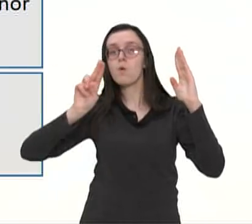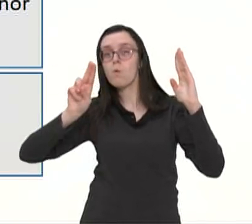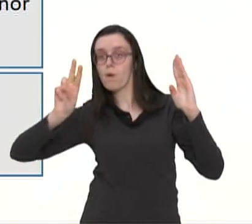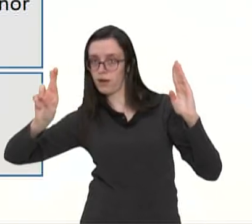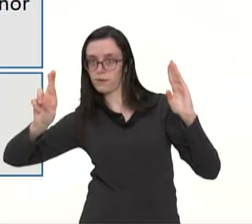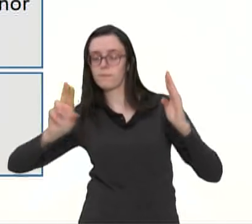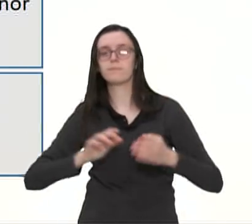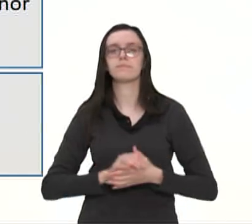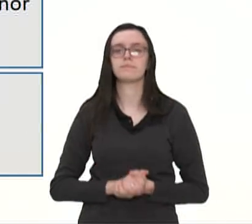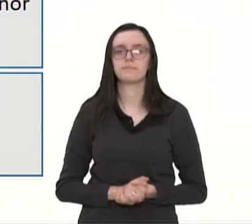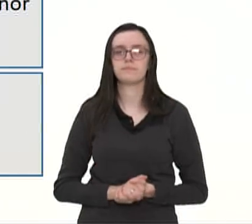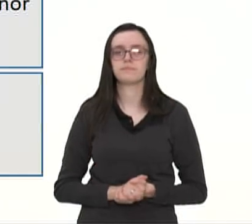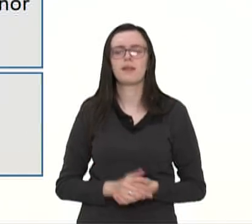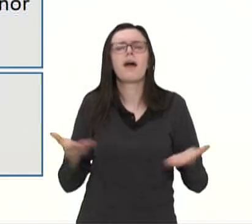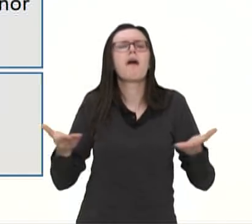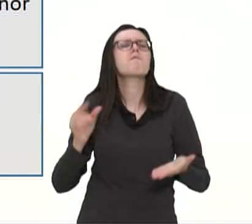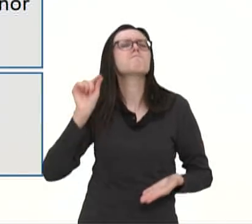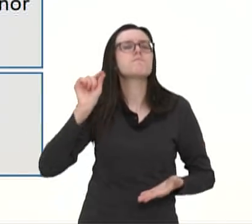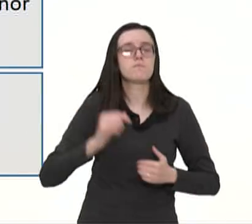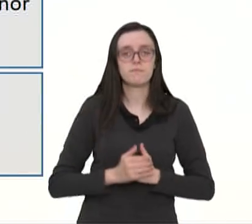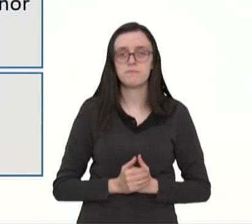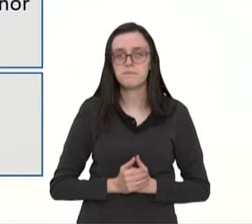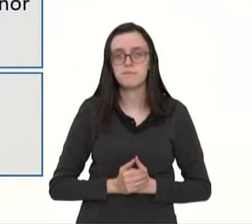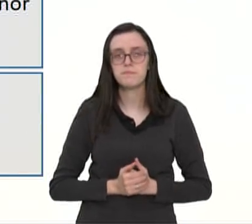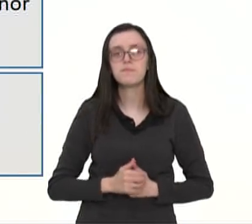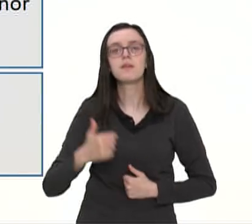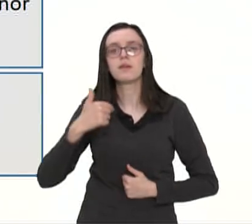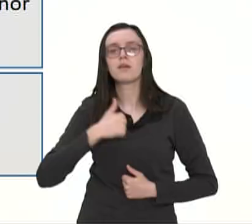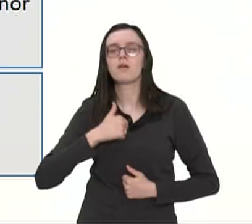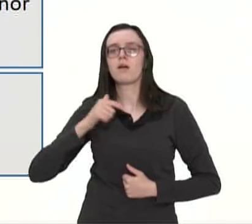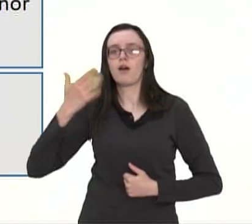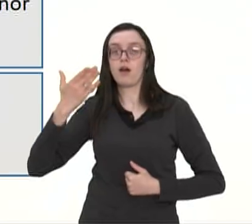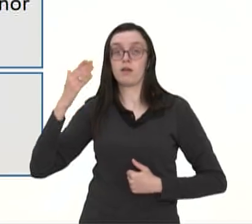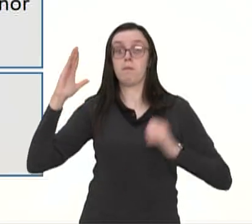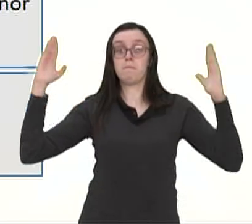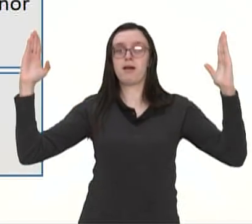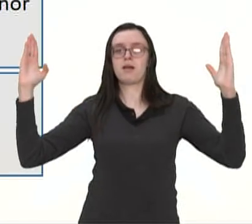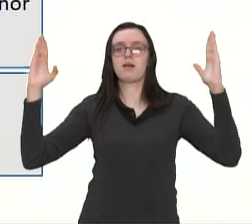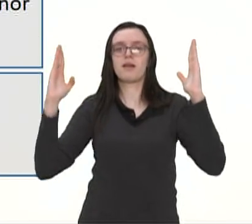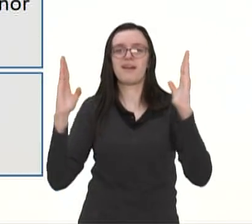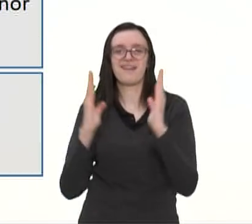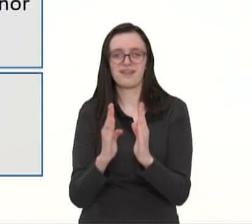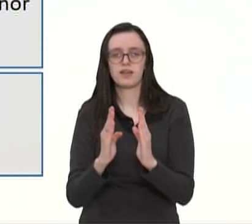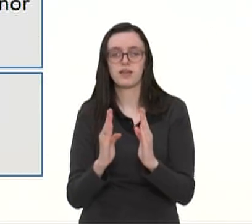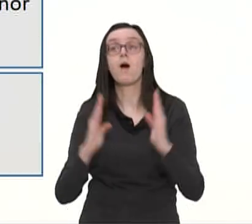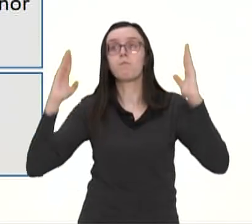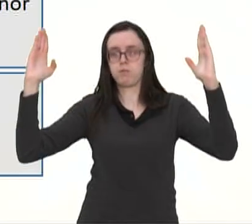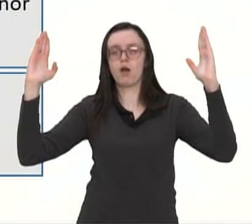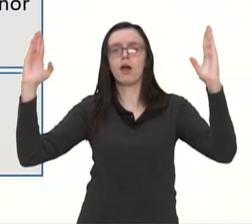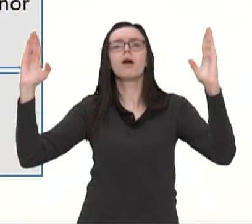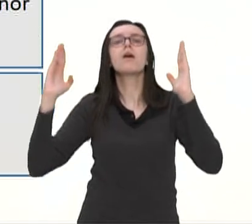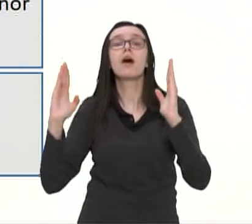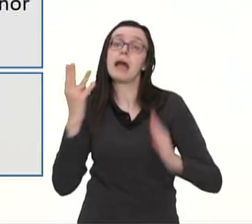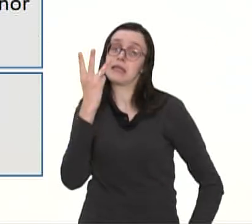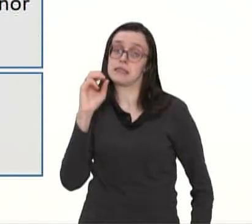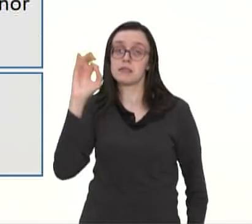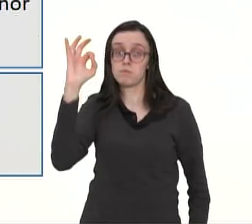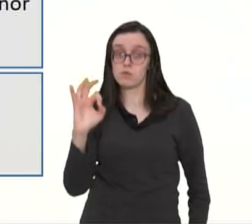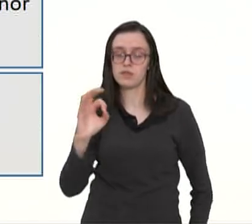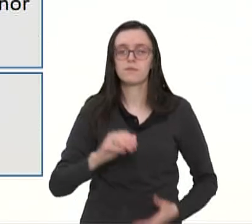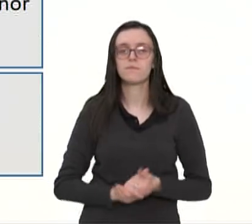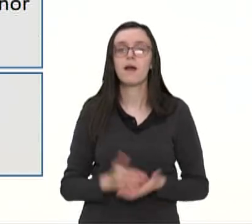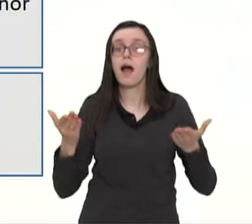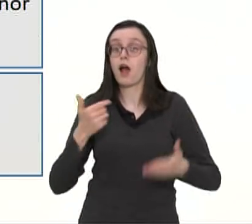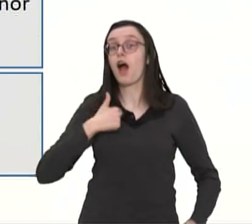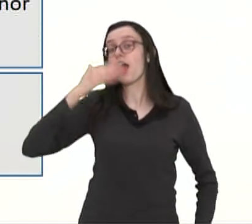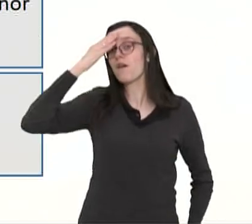de recombinação. E agora? Eu vou decrescendo. Então, vou para a segunda maior distância, que é qual? 30. Então, agora, eu